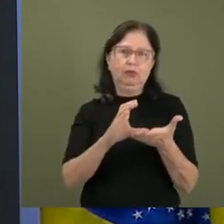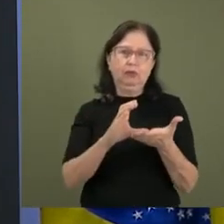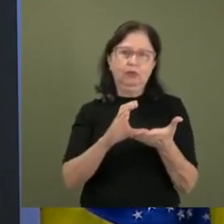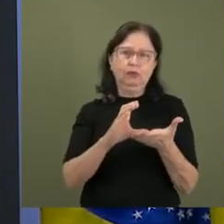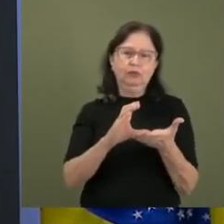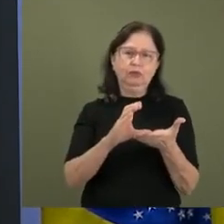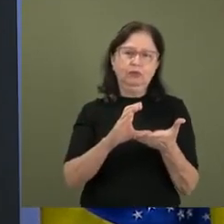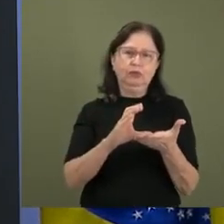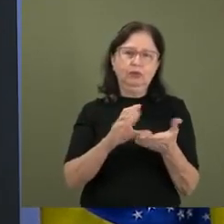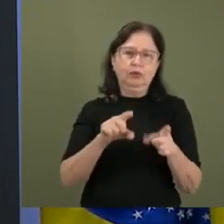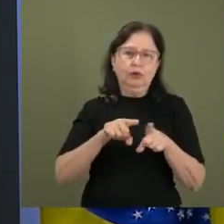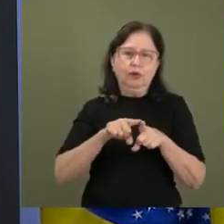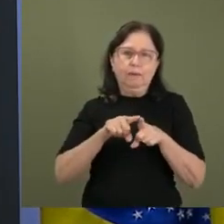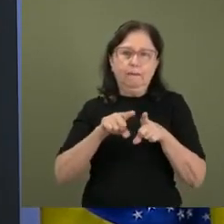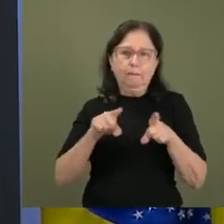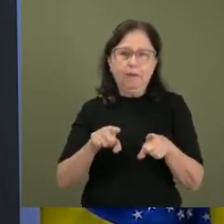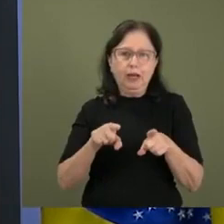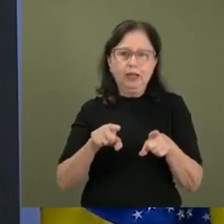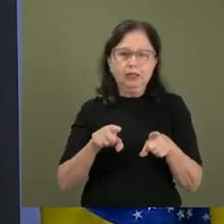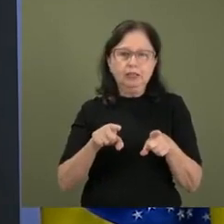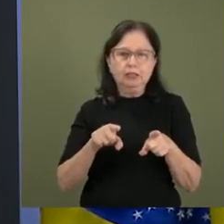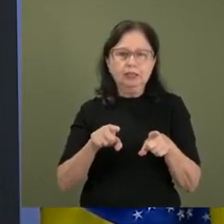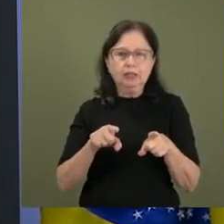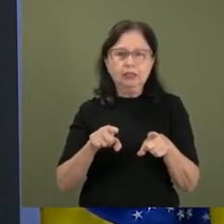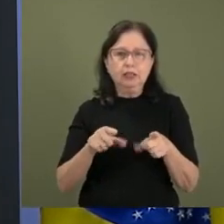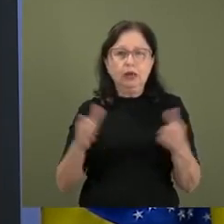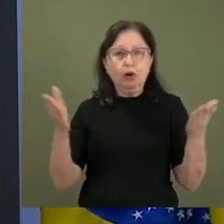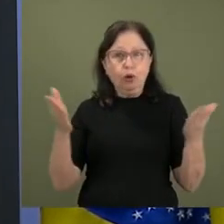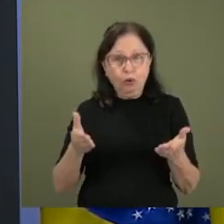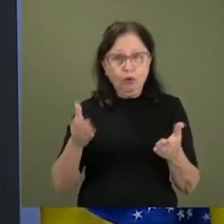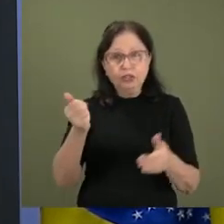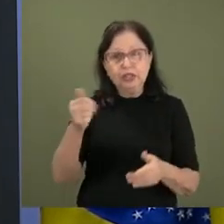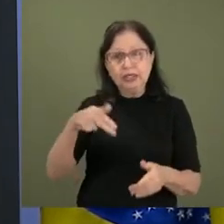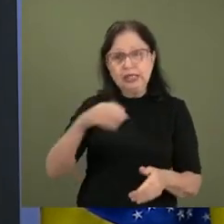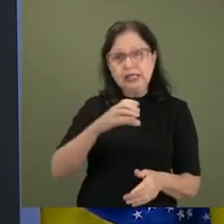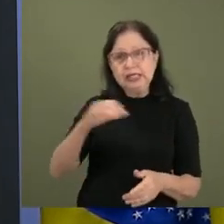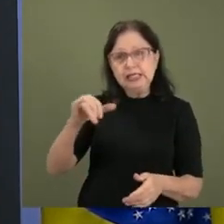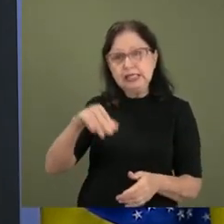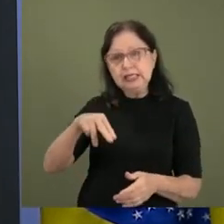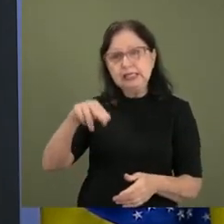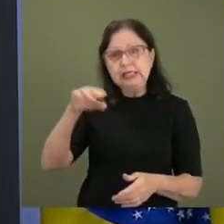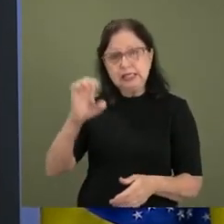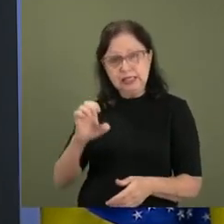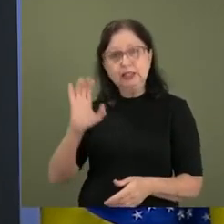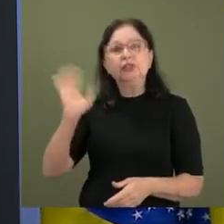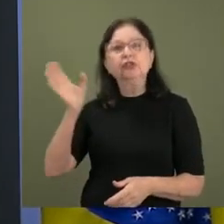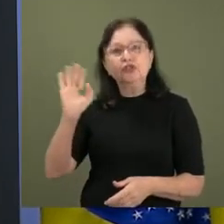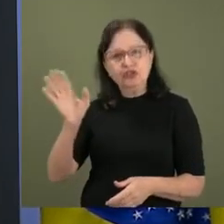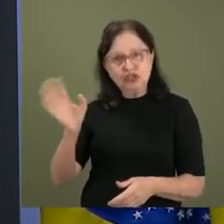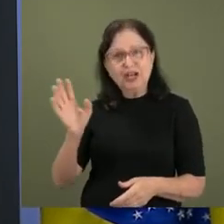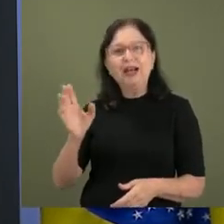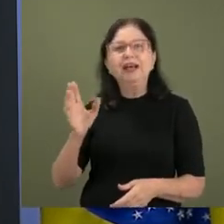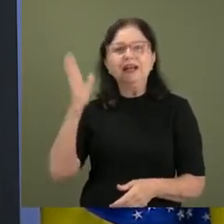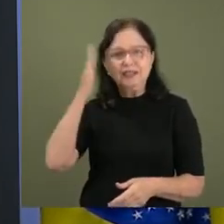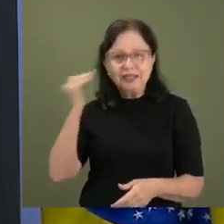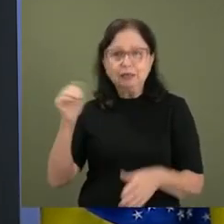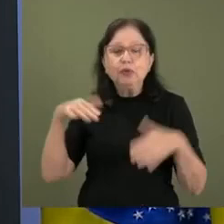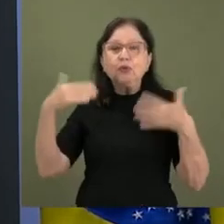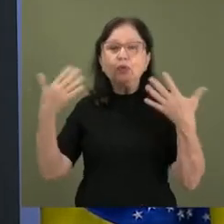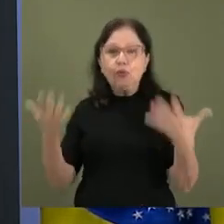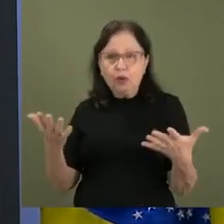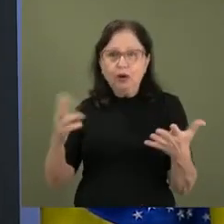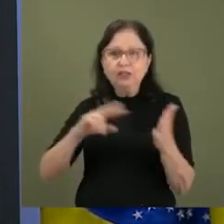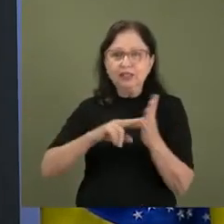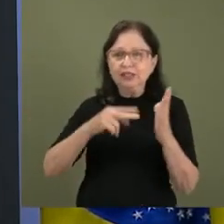como é que funciona o mecanismo hoje hoje a Ancine já reconhece jogos eletrônicos nós já temos acesso se